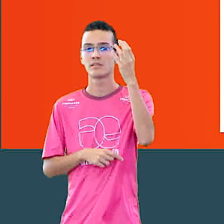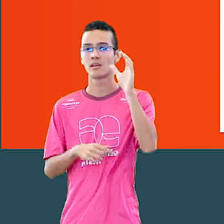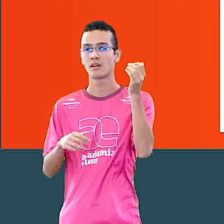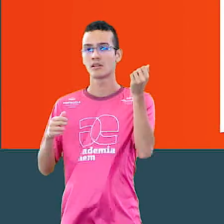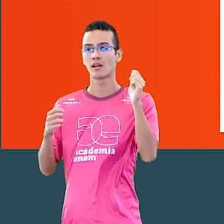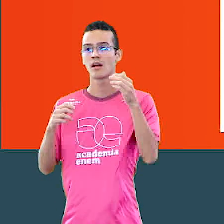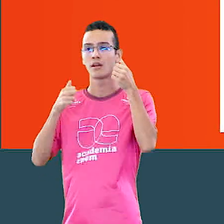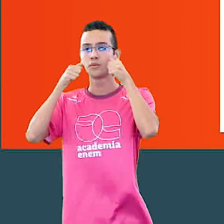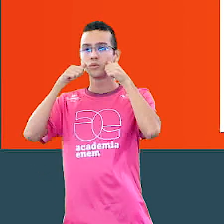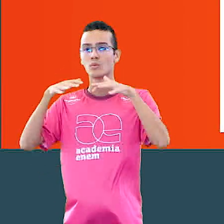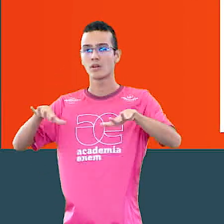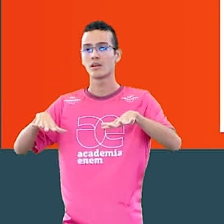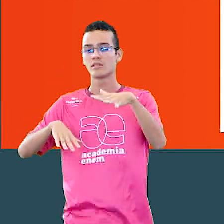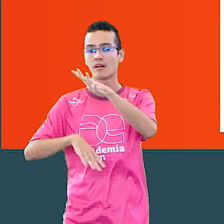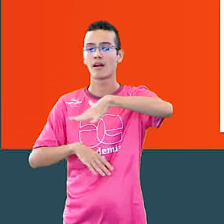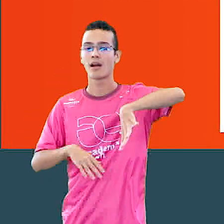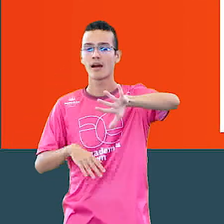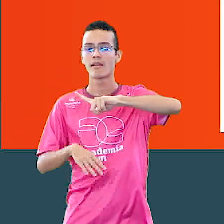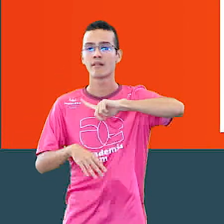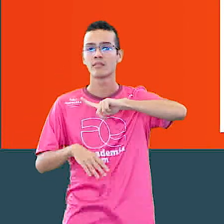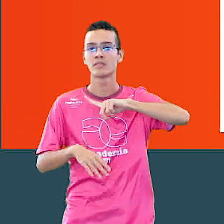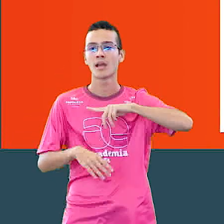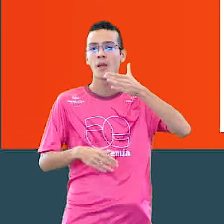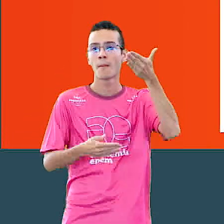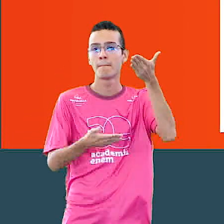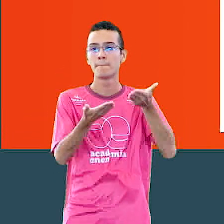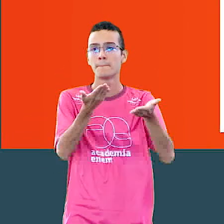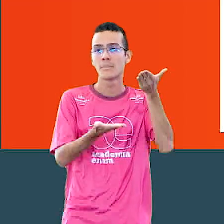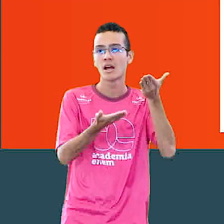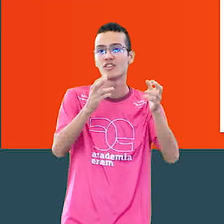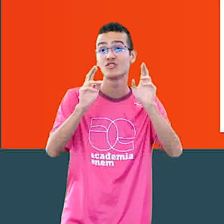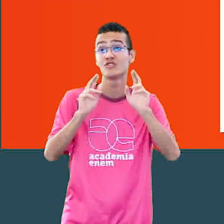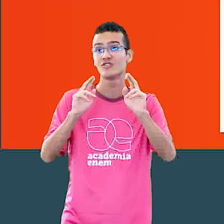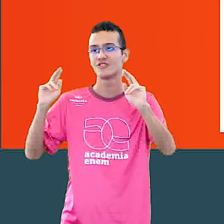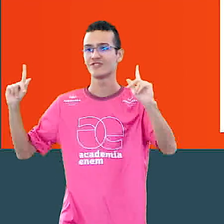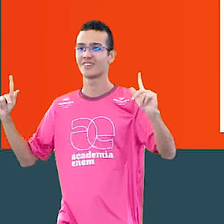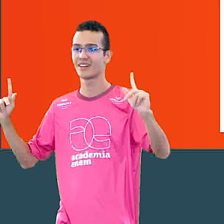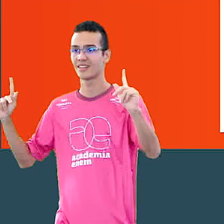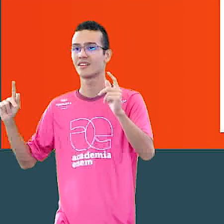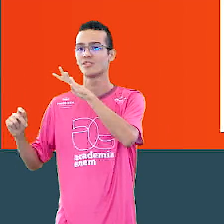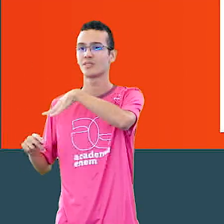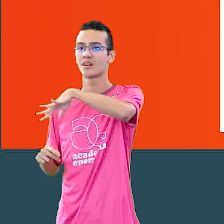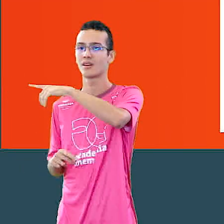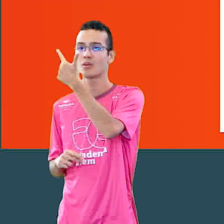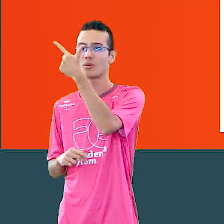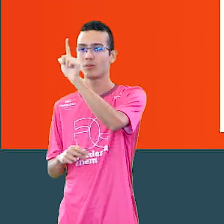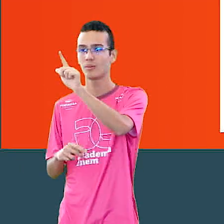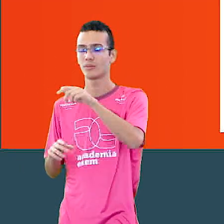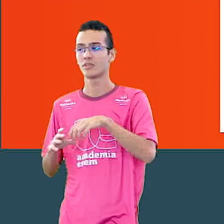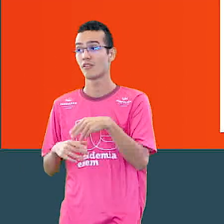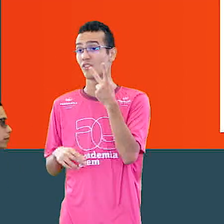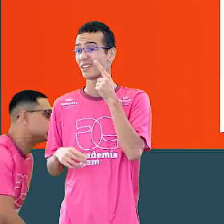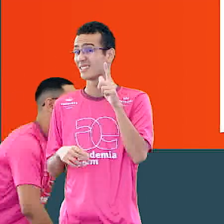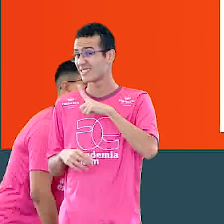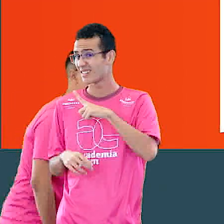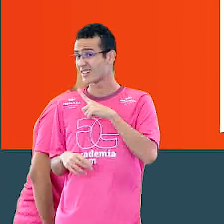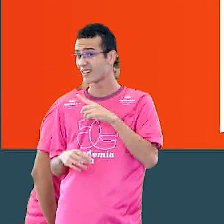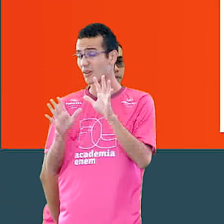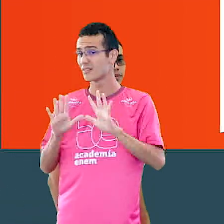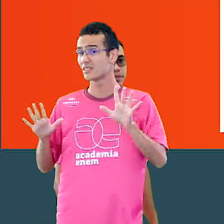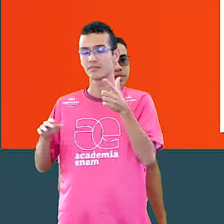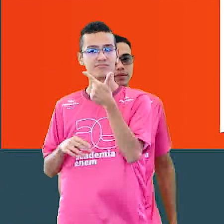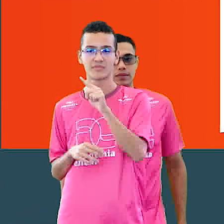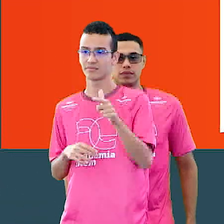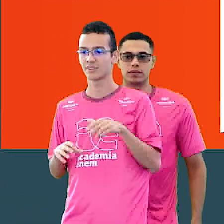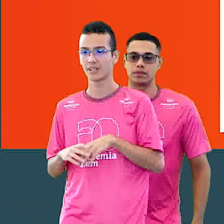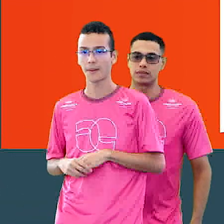essa área, tenha um peso diferente. Fortaleza tem isso? Não. Mas existem faculdades que